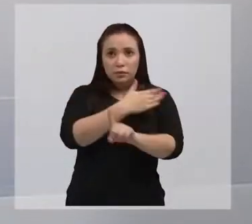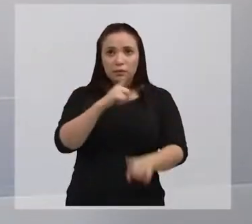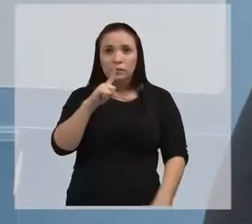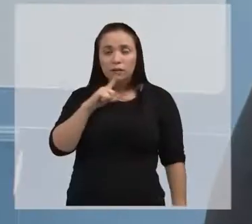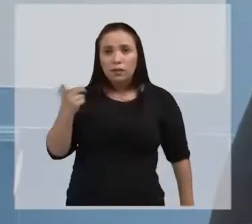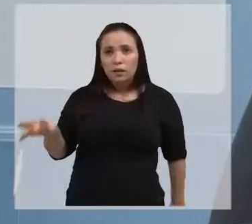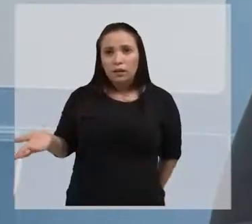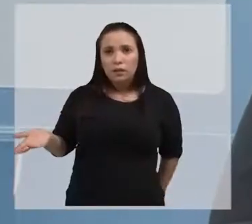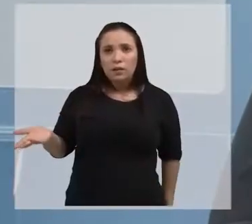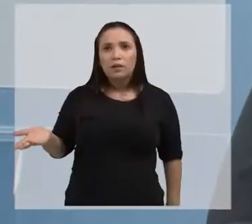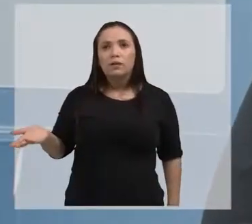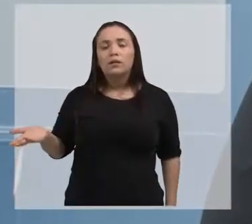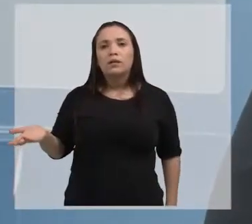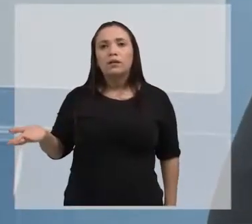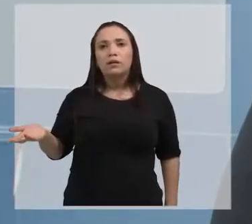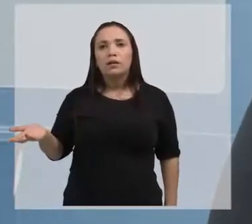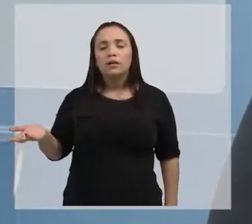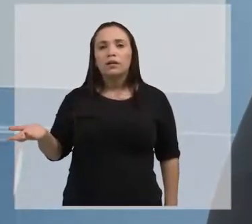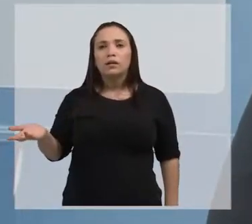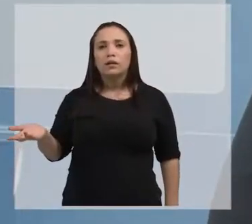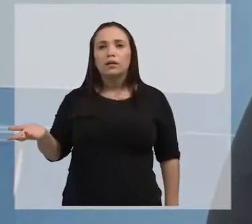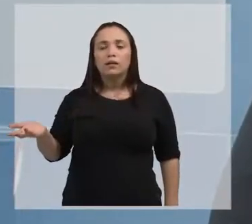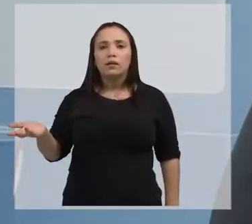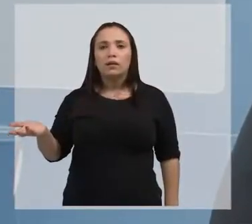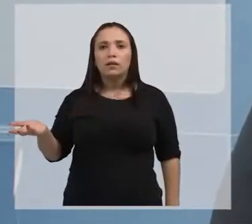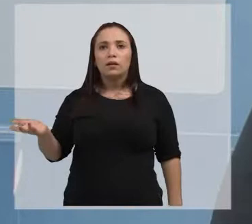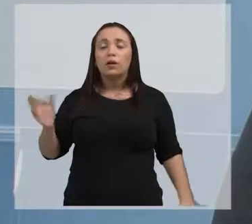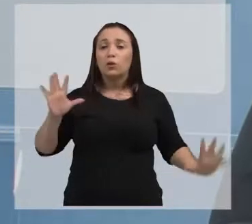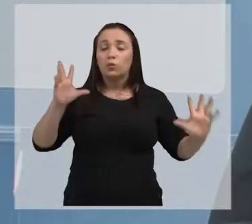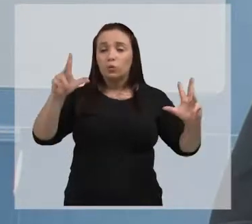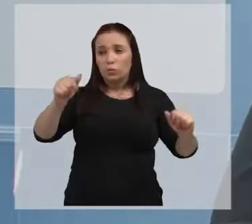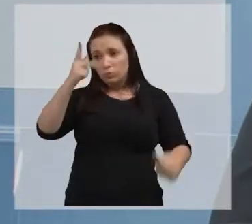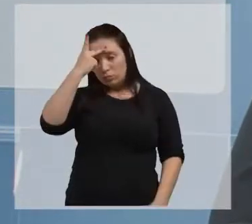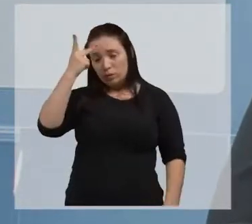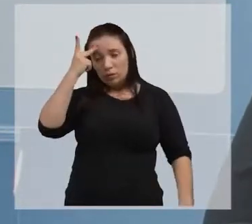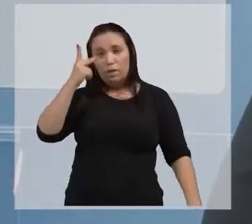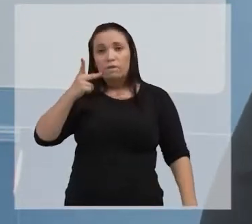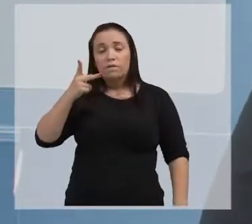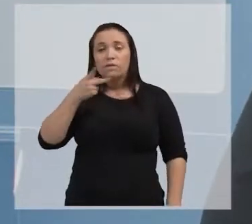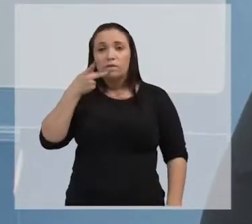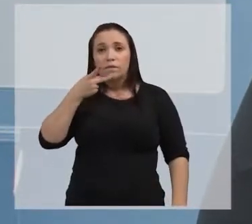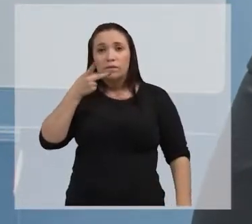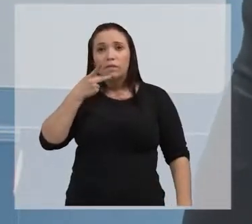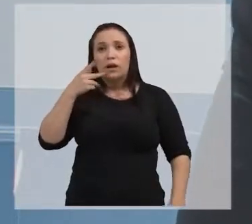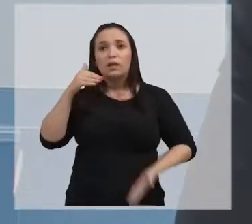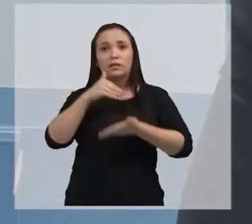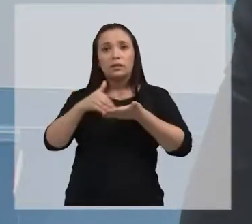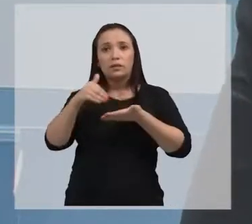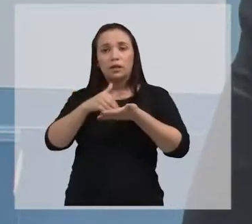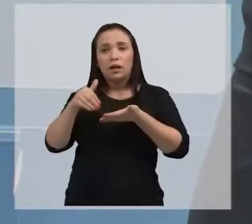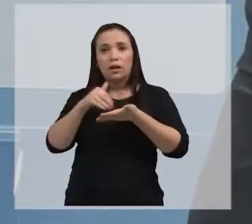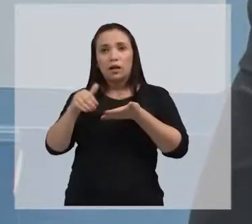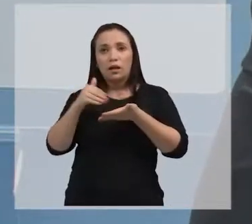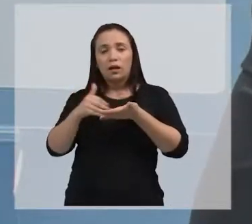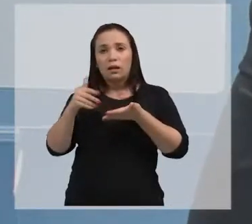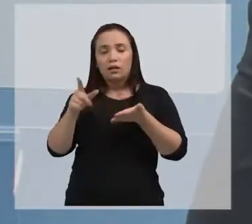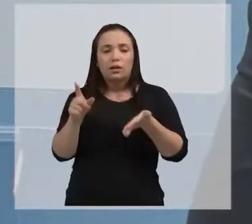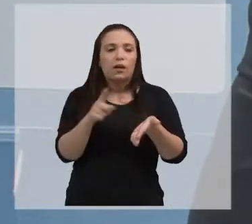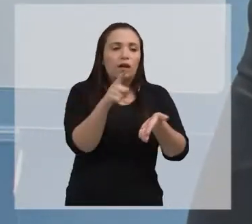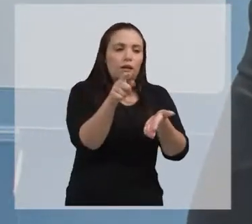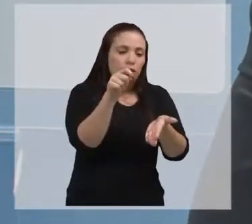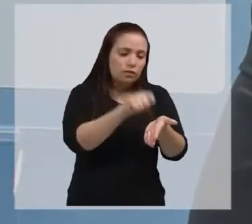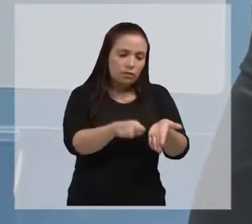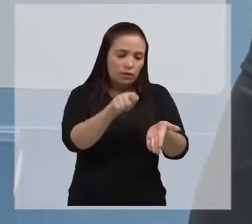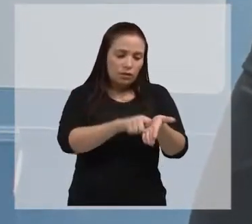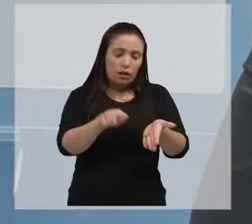seguinte, não é que eu abro, eu não boto ouvinte para falar no rádio não, mas tudo que eles falam, a secretária lá de estúdio, ela bota um papelzinho e passa